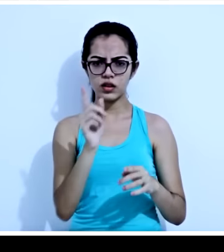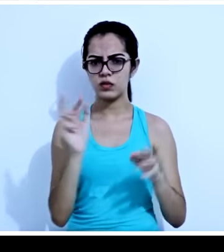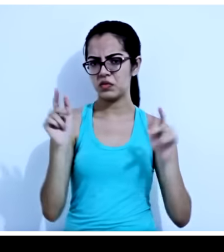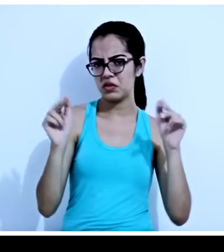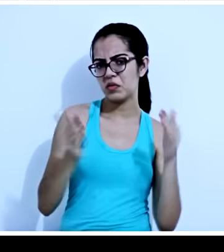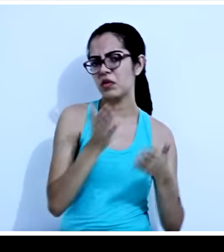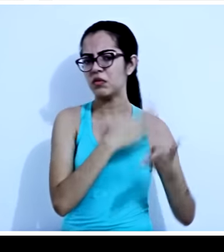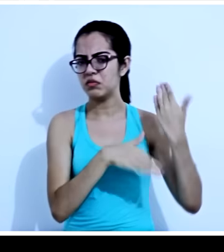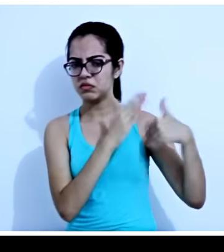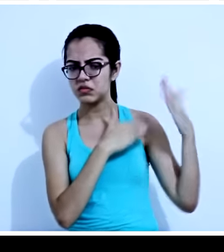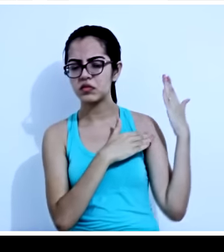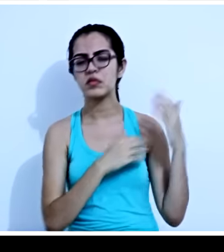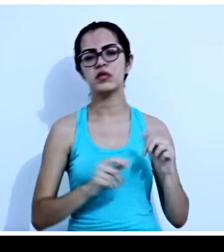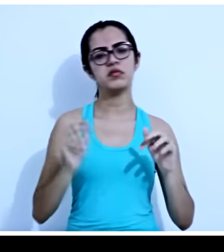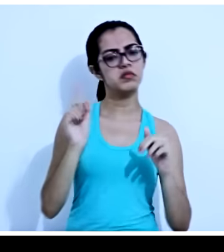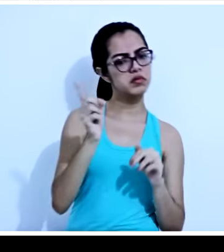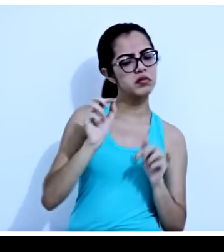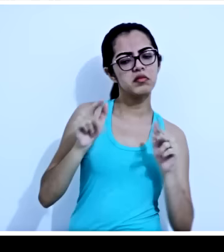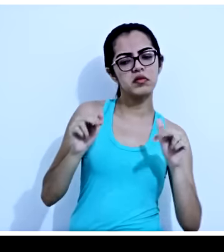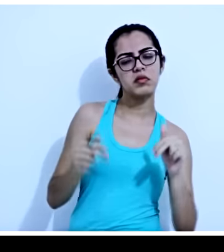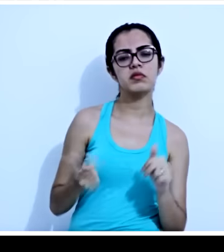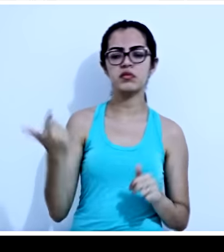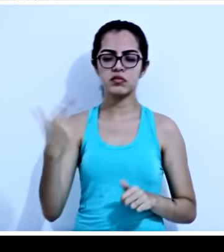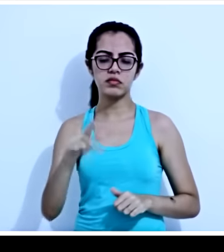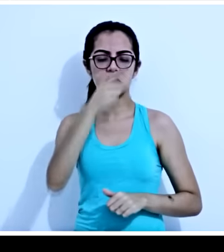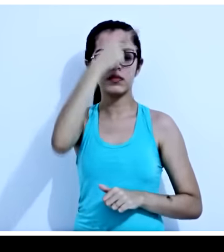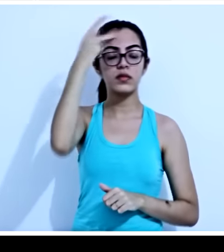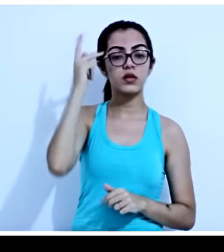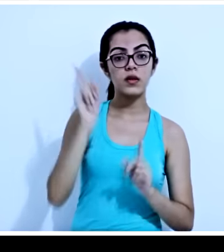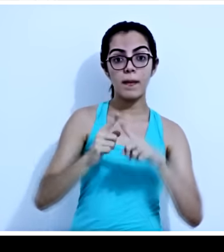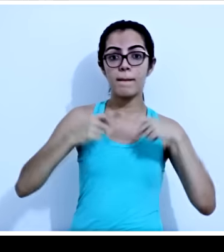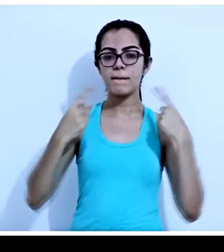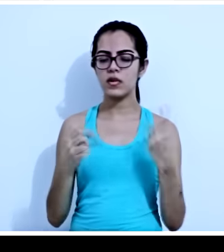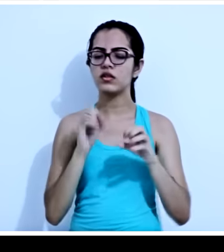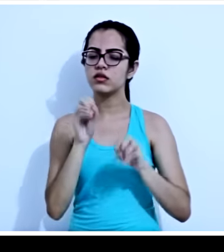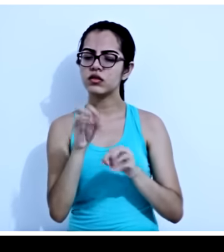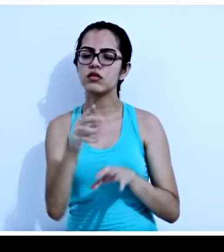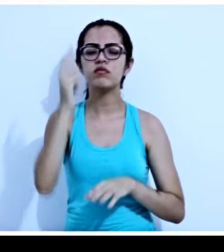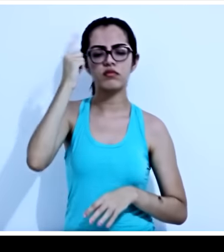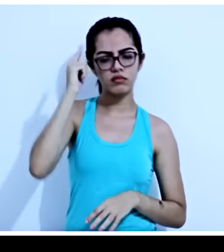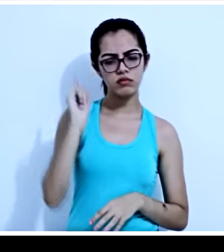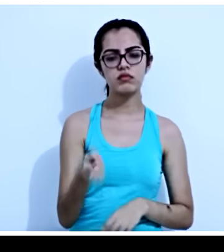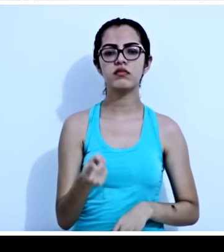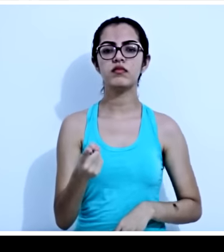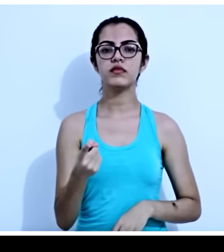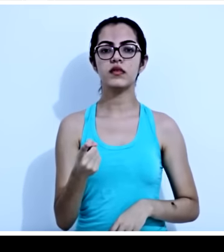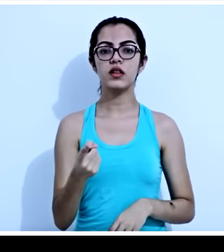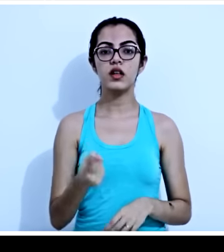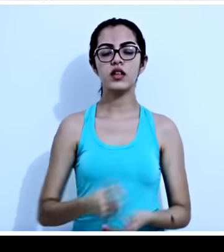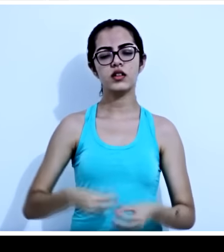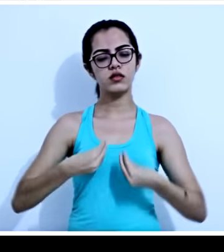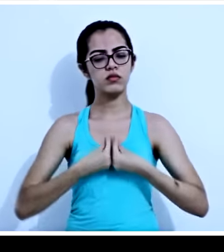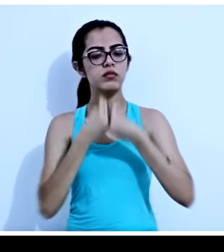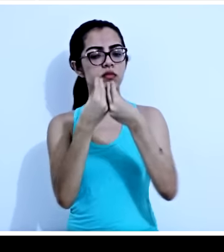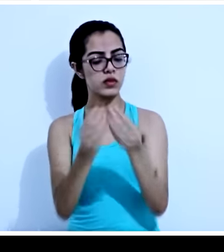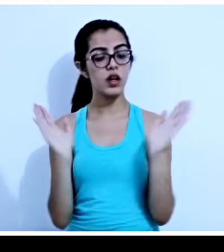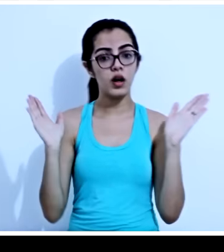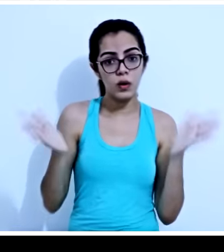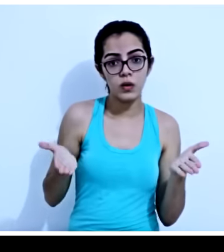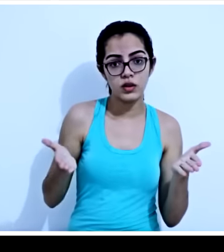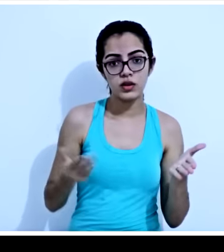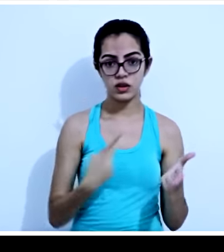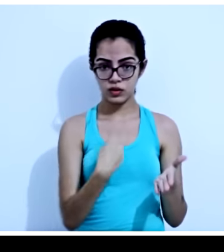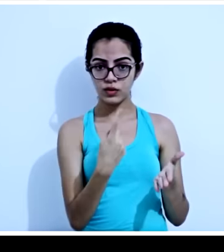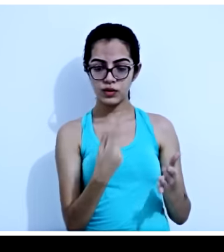os fariseus, mas ele ensinava com autoridade. Essa autoridade nos dá hoje a certeza de que